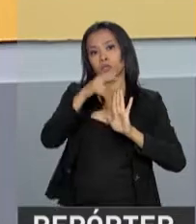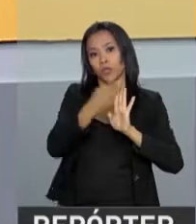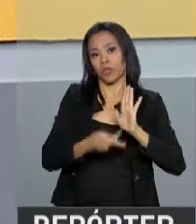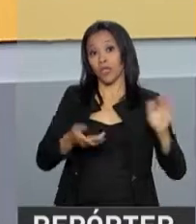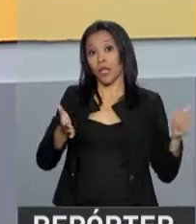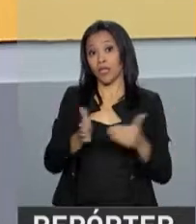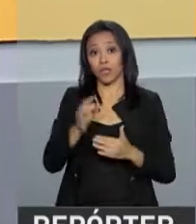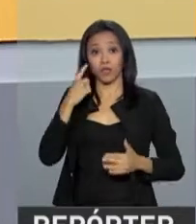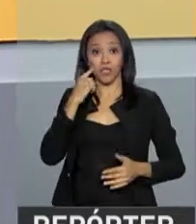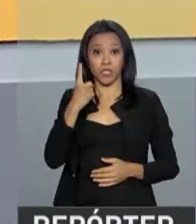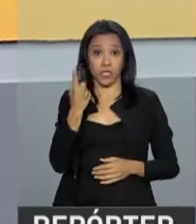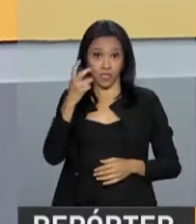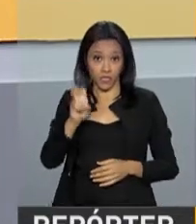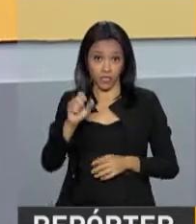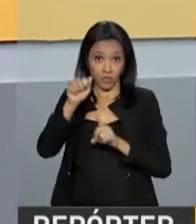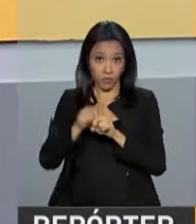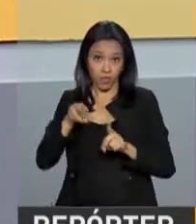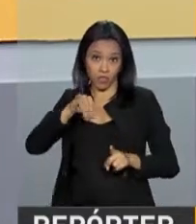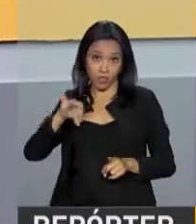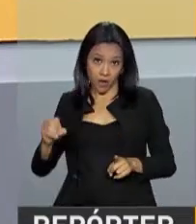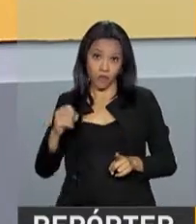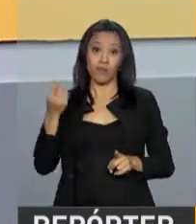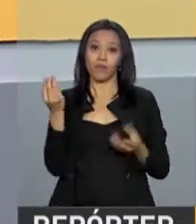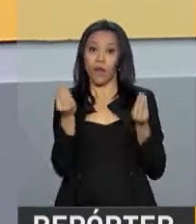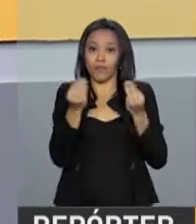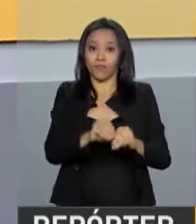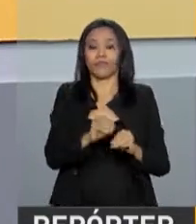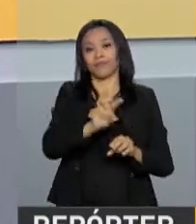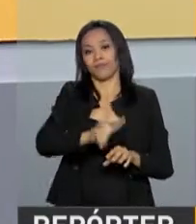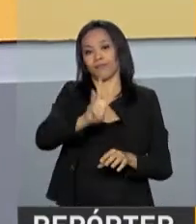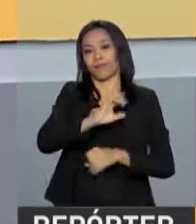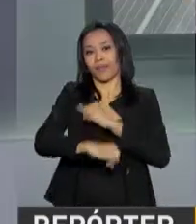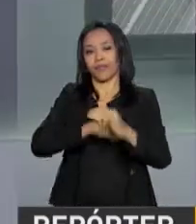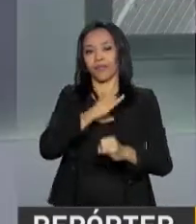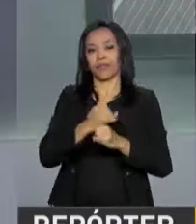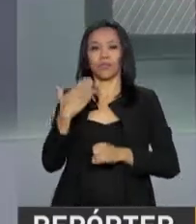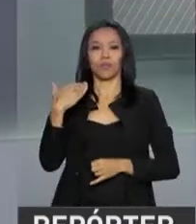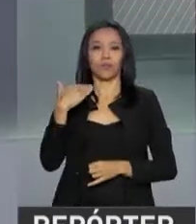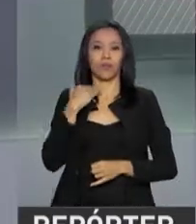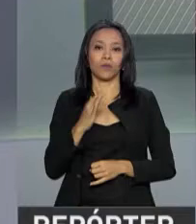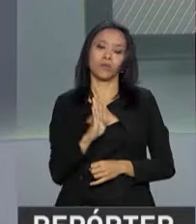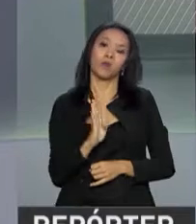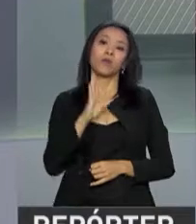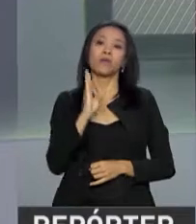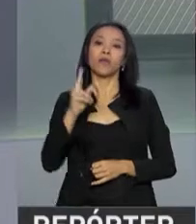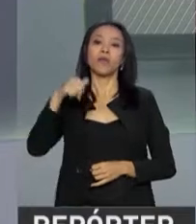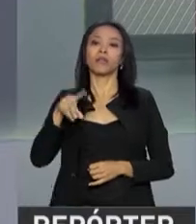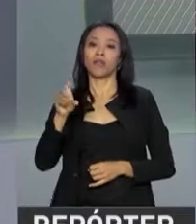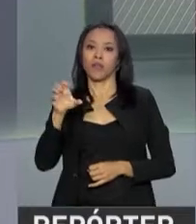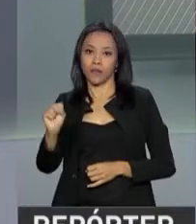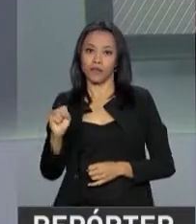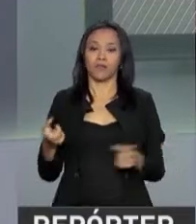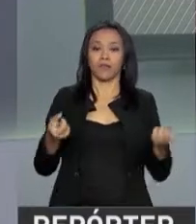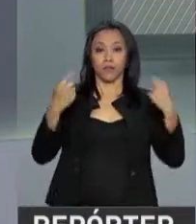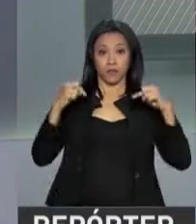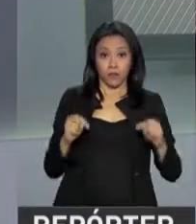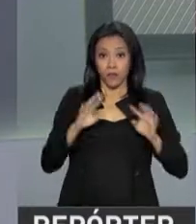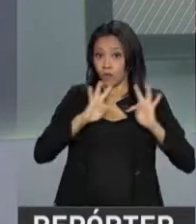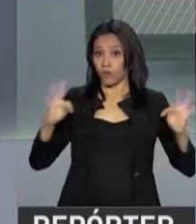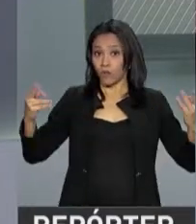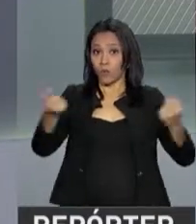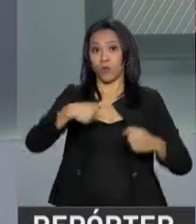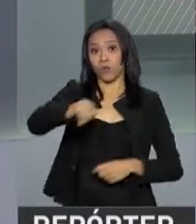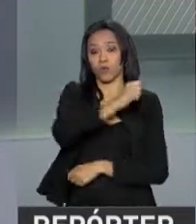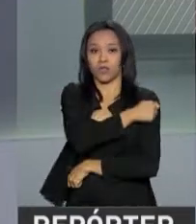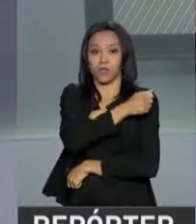maio os detalhes estão na página do mds na internet todos os estudantes da última série do ensino médio